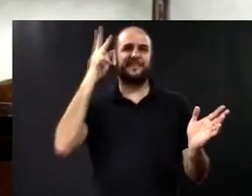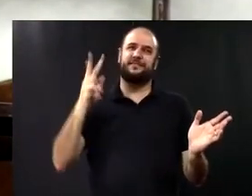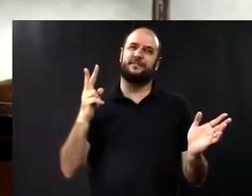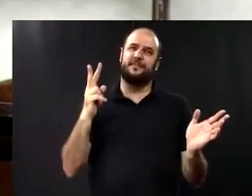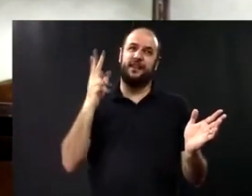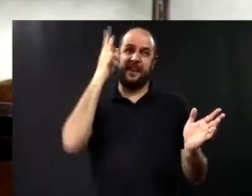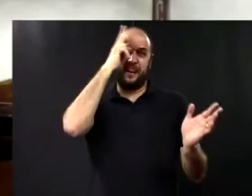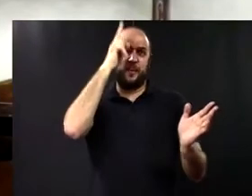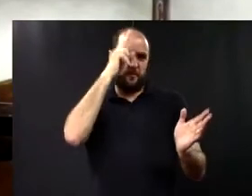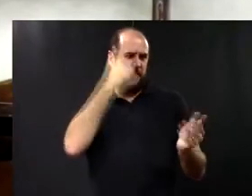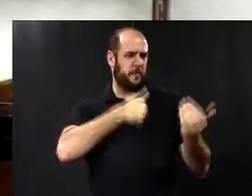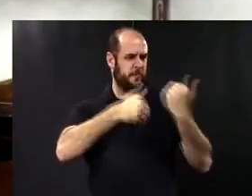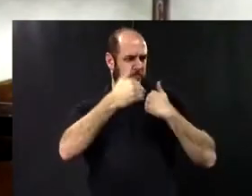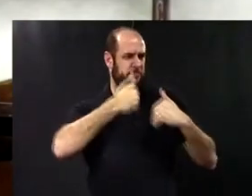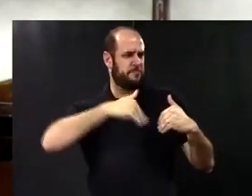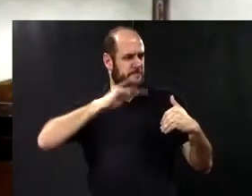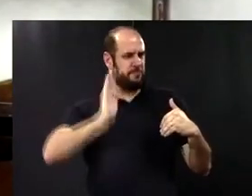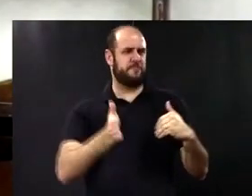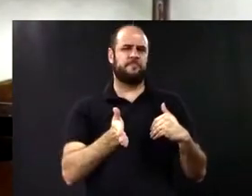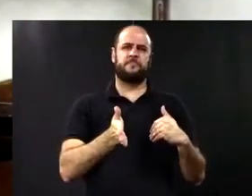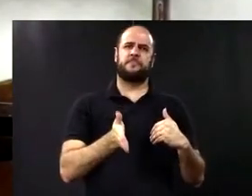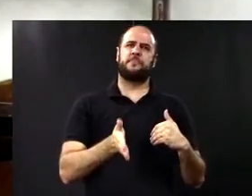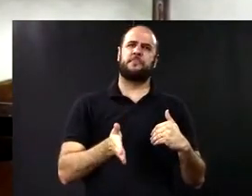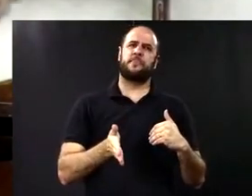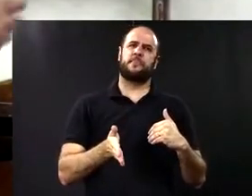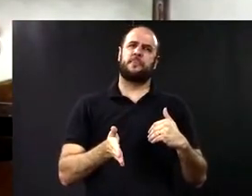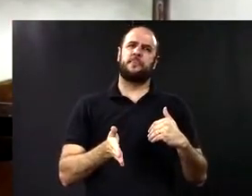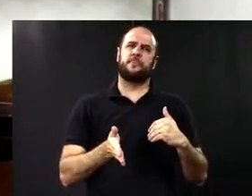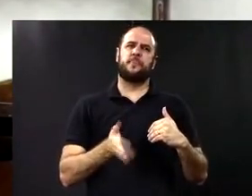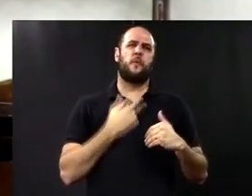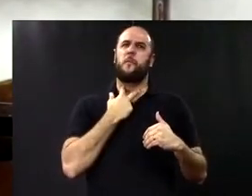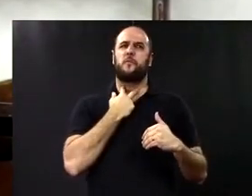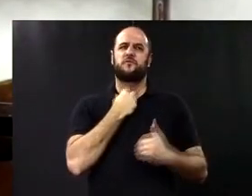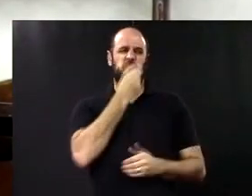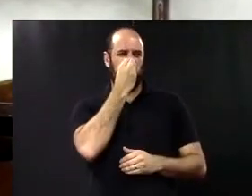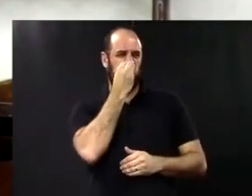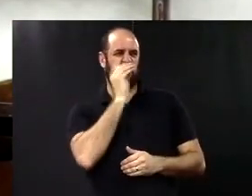exortação ou deixá-la de lado como